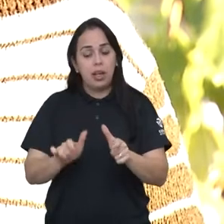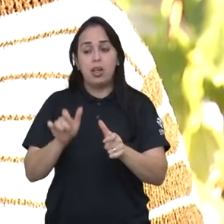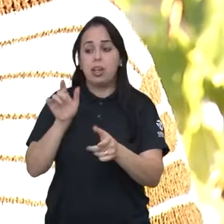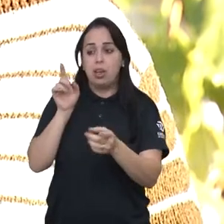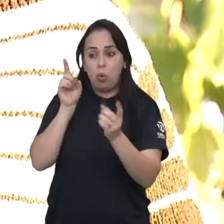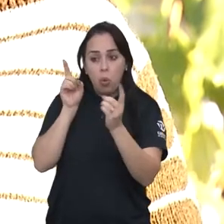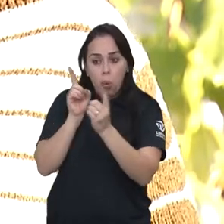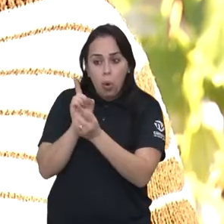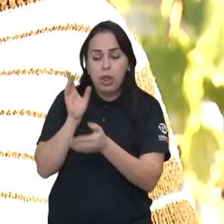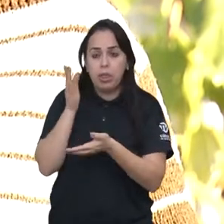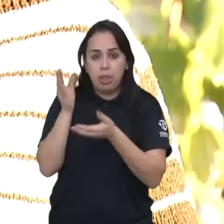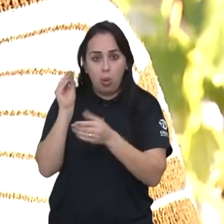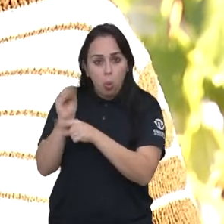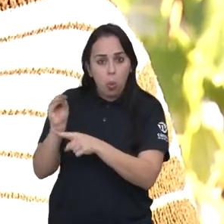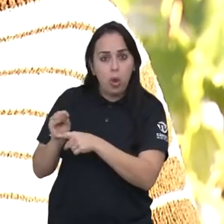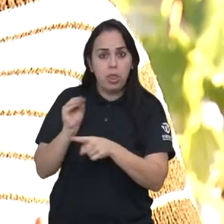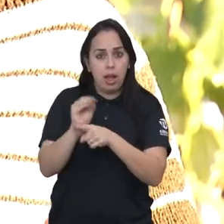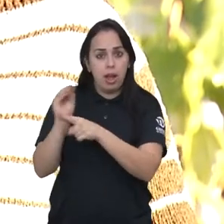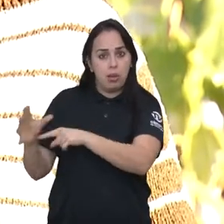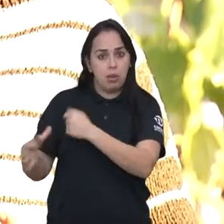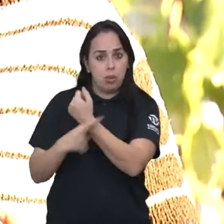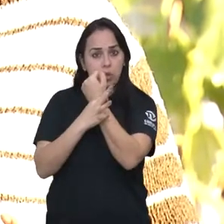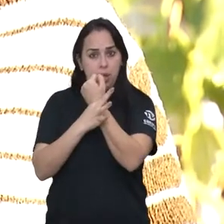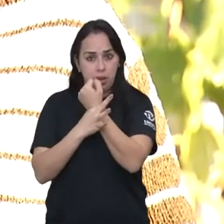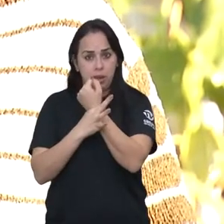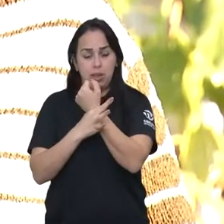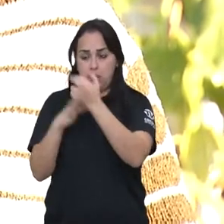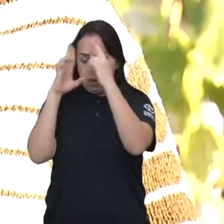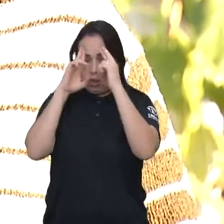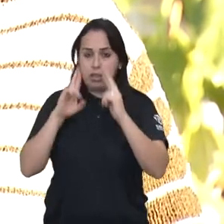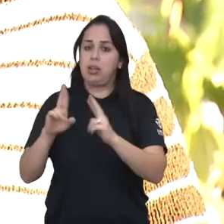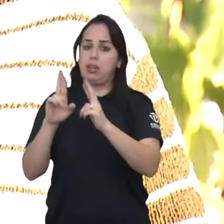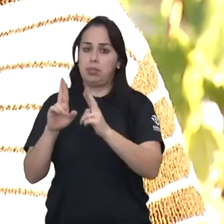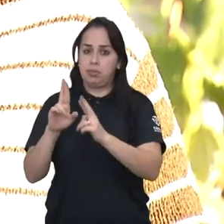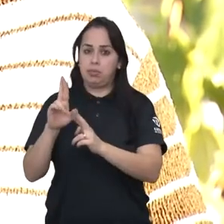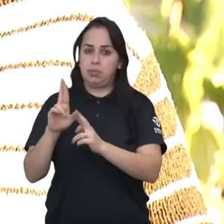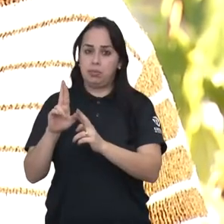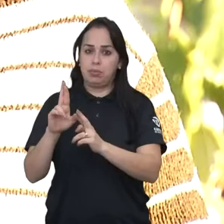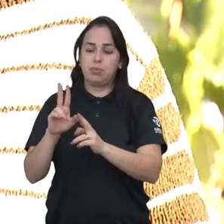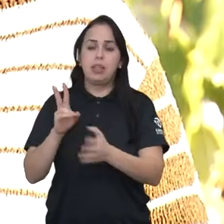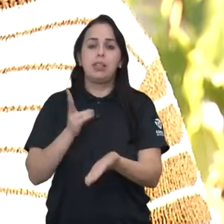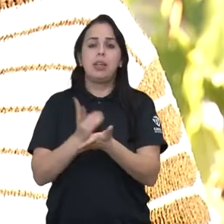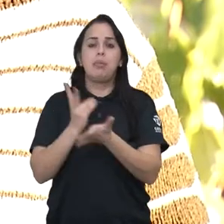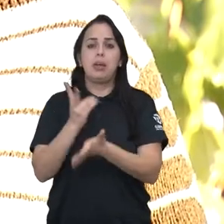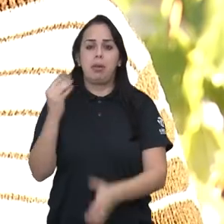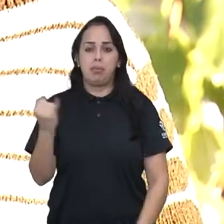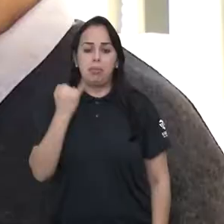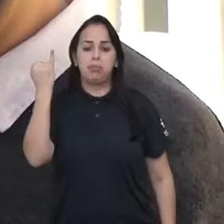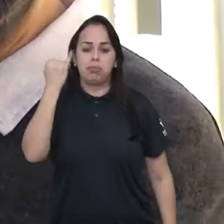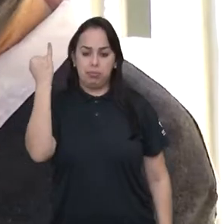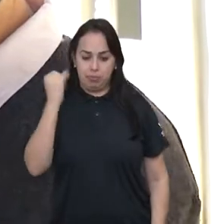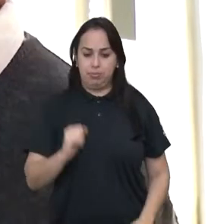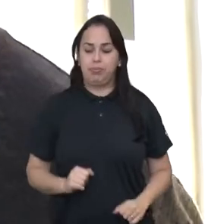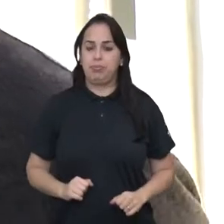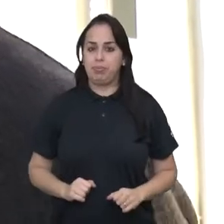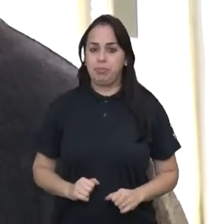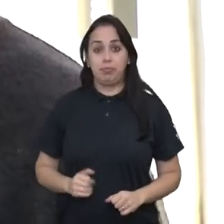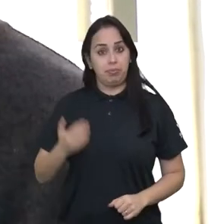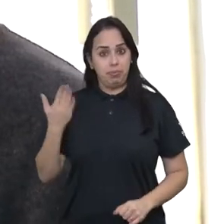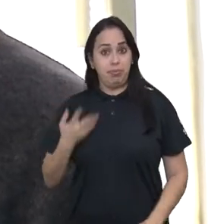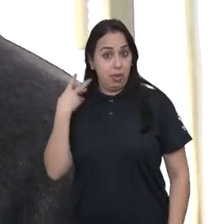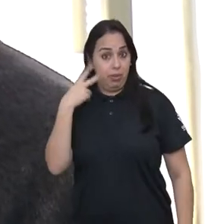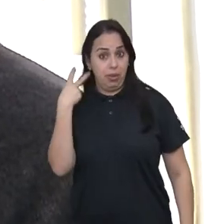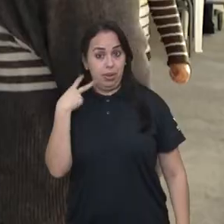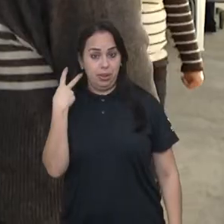cuidar desses idosos com segurança com respeito dignidade sempre é importante né o vereador